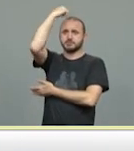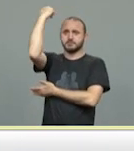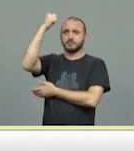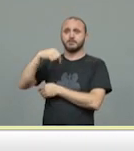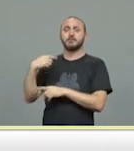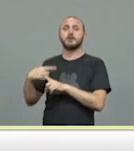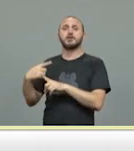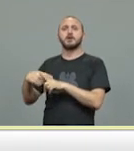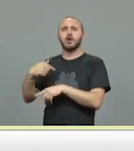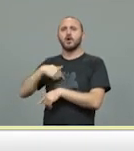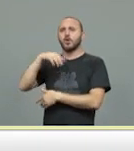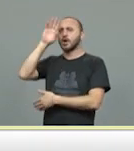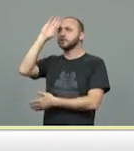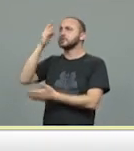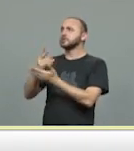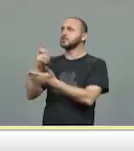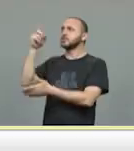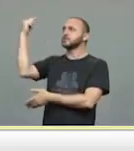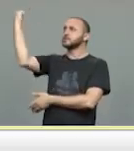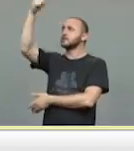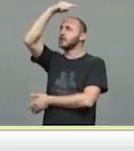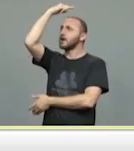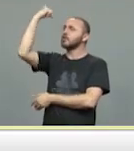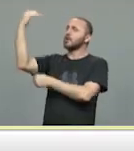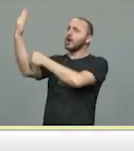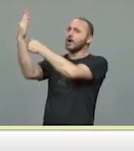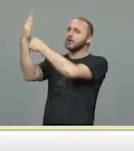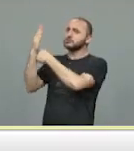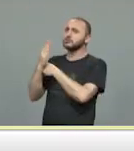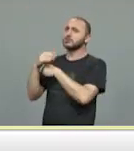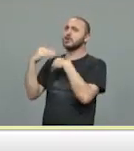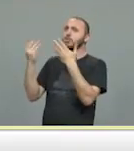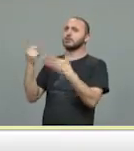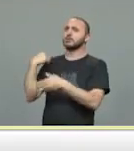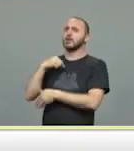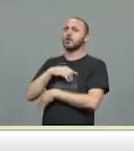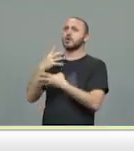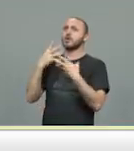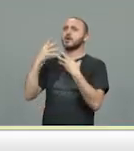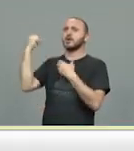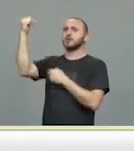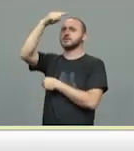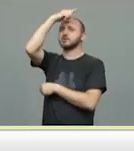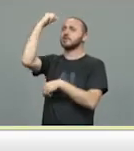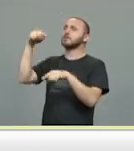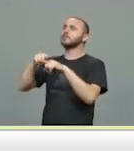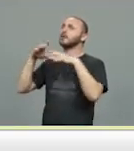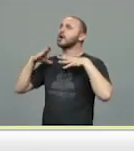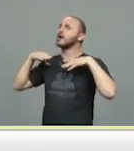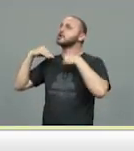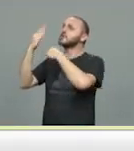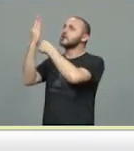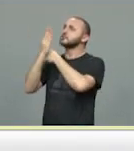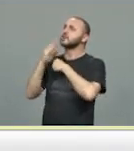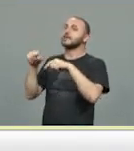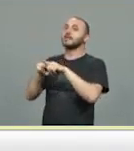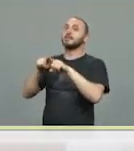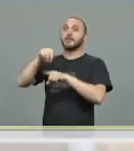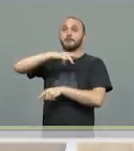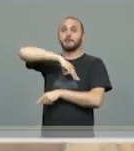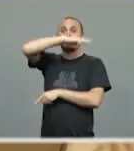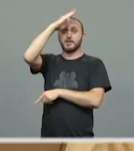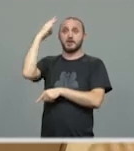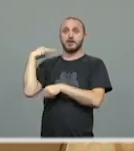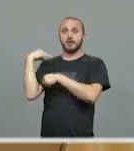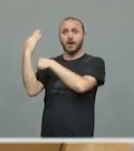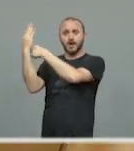porque eu creio que Ele é santo e Ele me ajuda na santidade, os anjos me ajudam e Nossa Senhora me